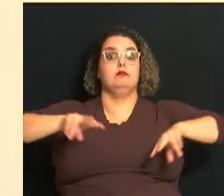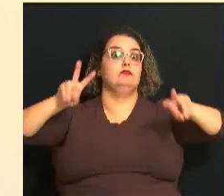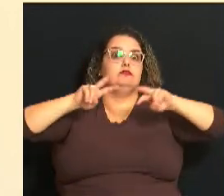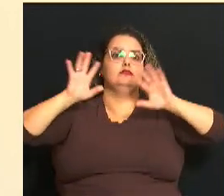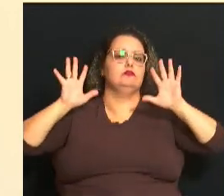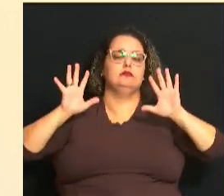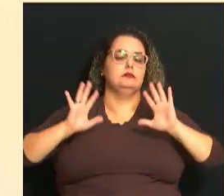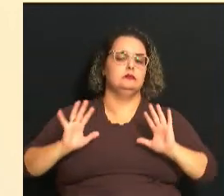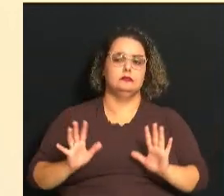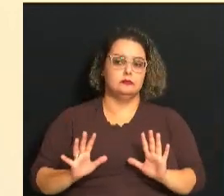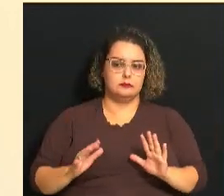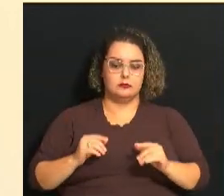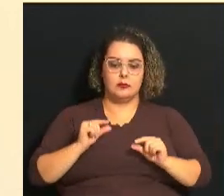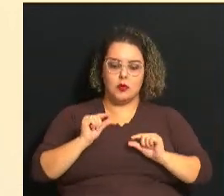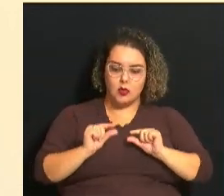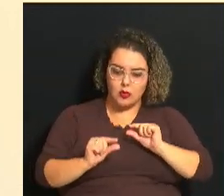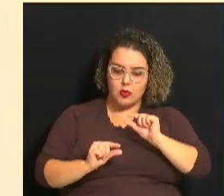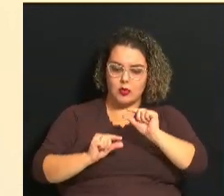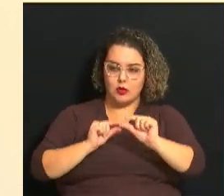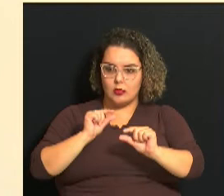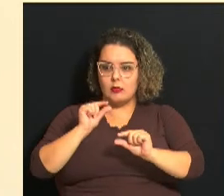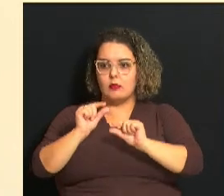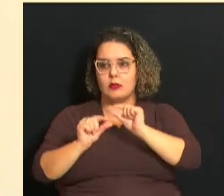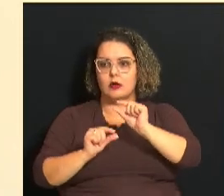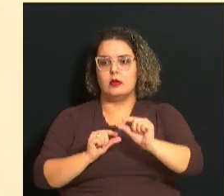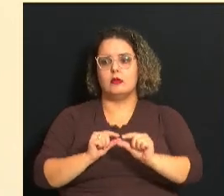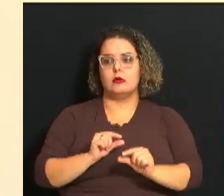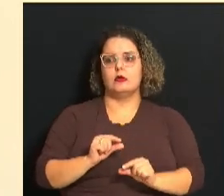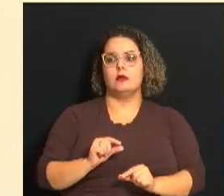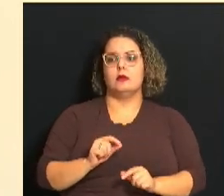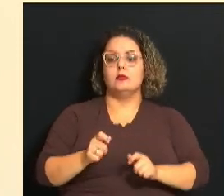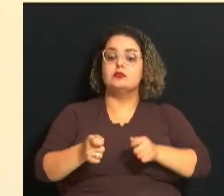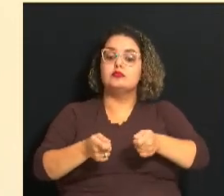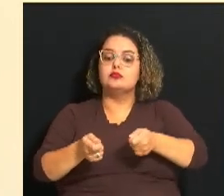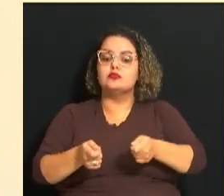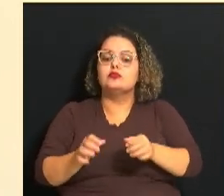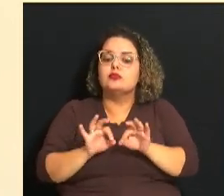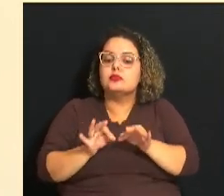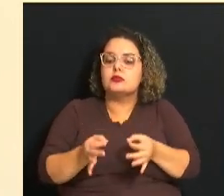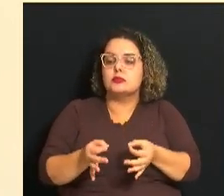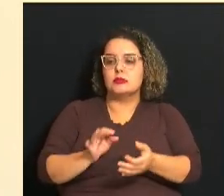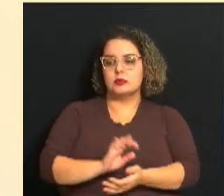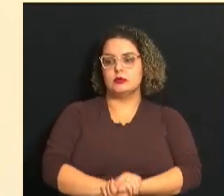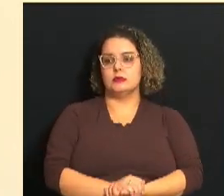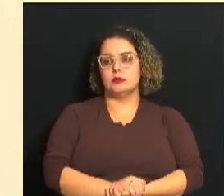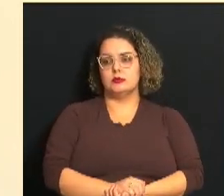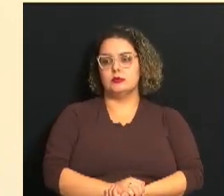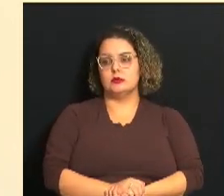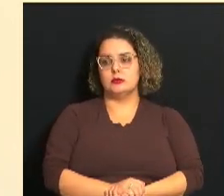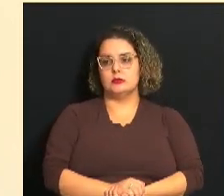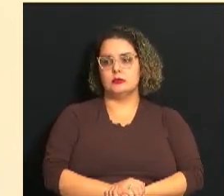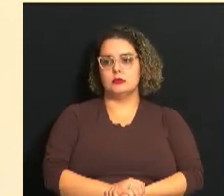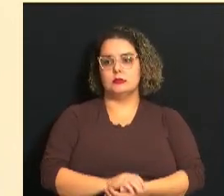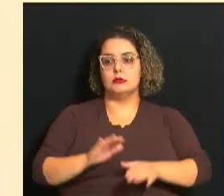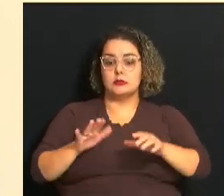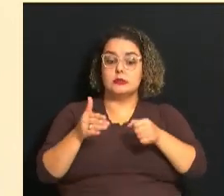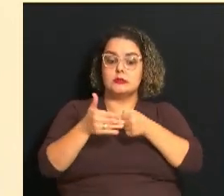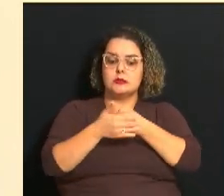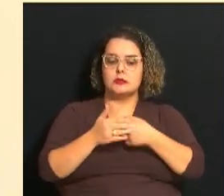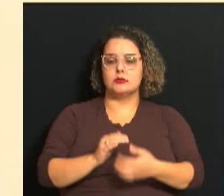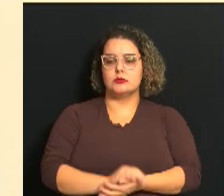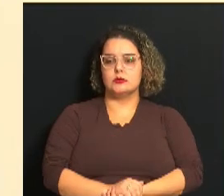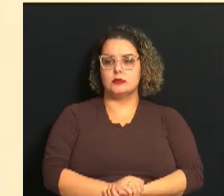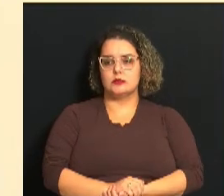abrupta e Metalúrgica ela começa de forma moderada Sutil né e muitas vezes velada então talvez